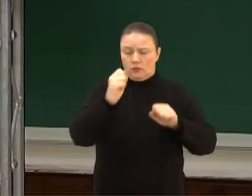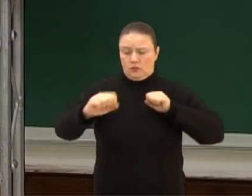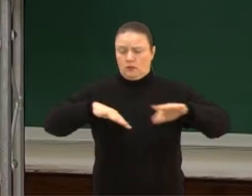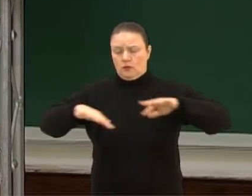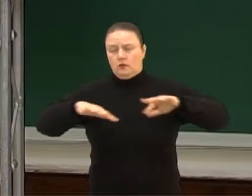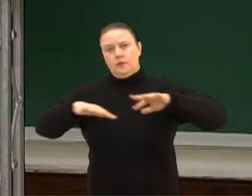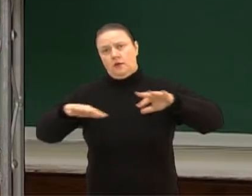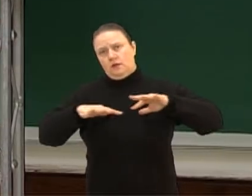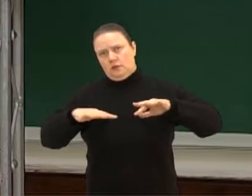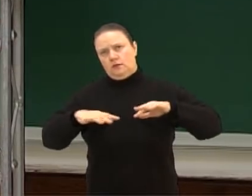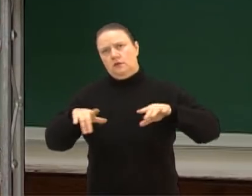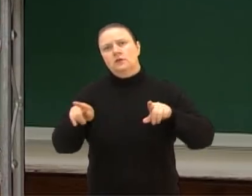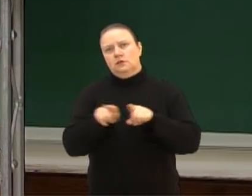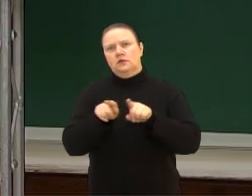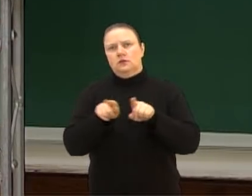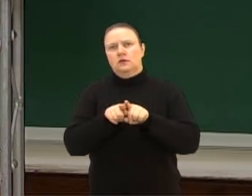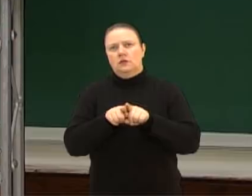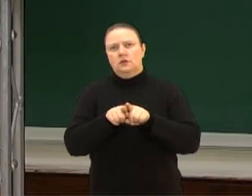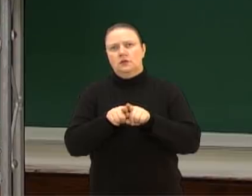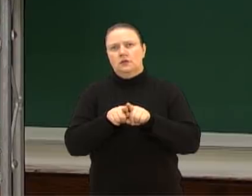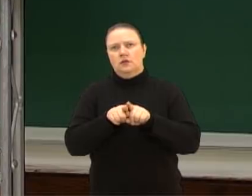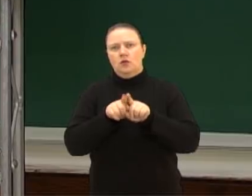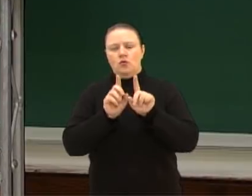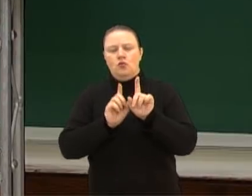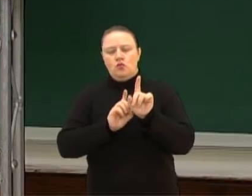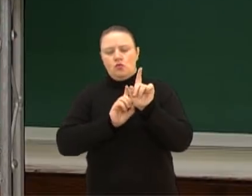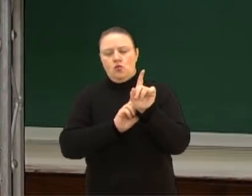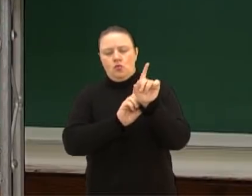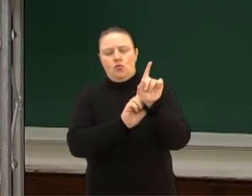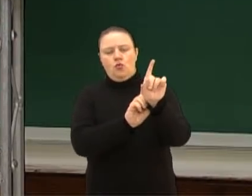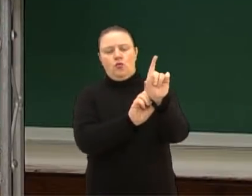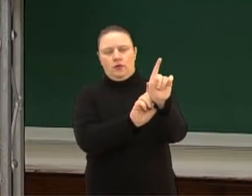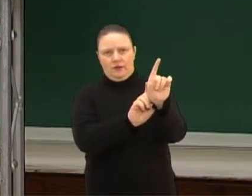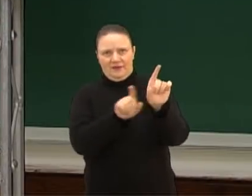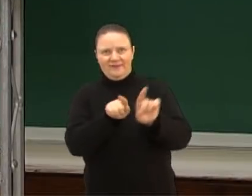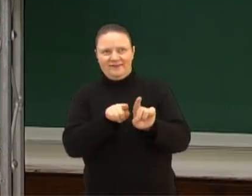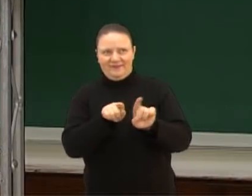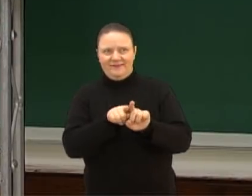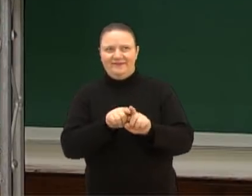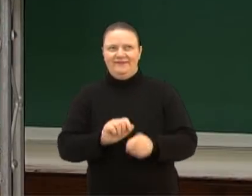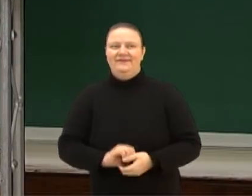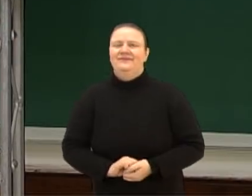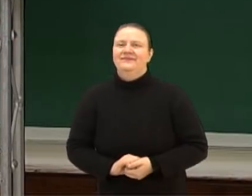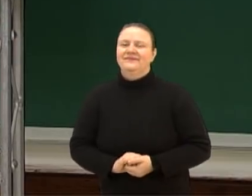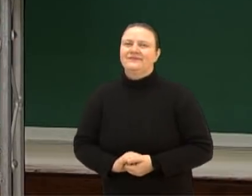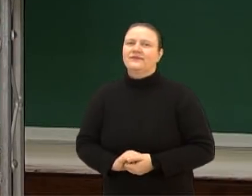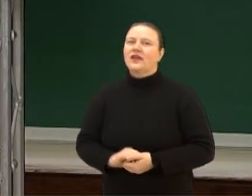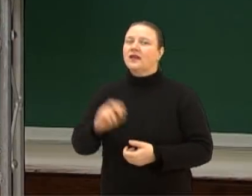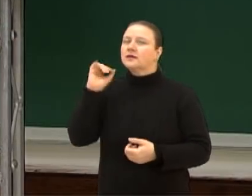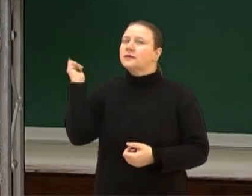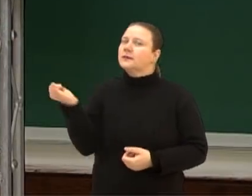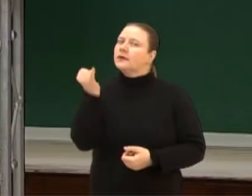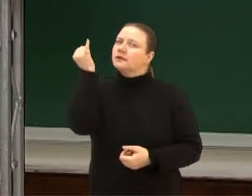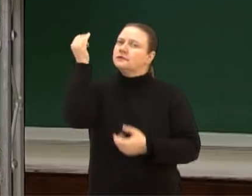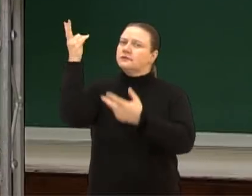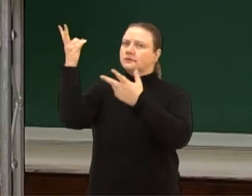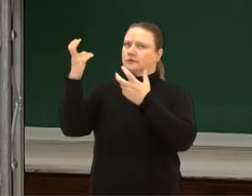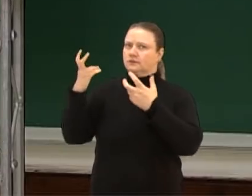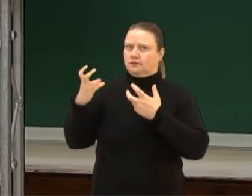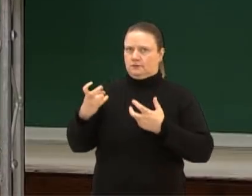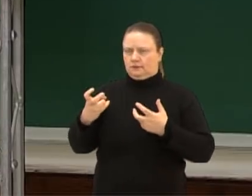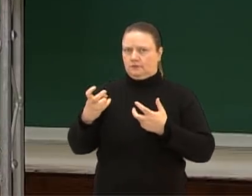estão gerando ali, produzindo sombras, ok? Então, bem importante essa observação. Então, o que nós temos